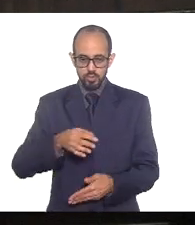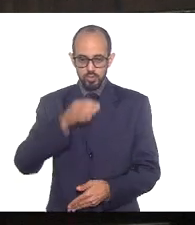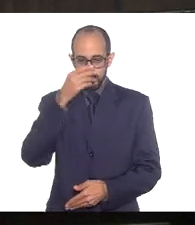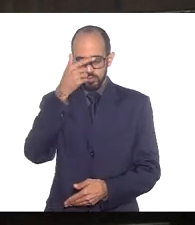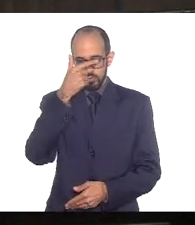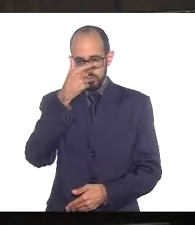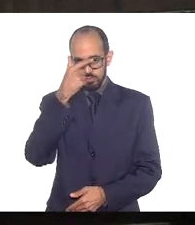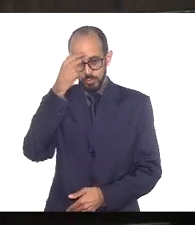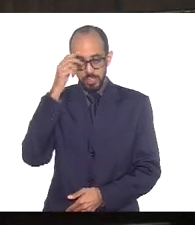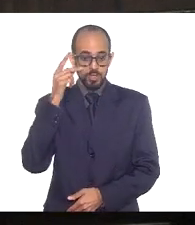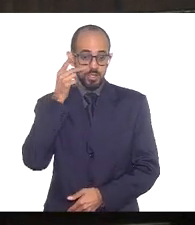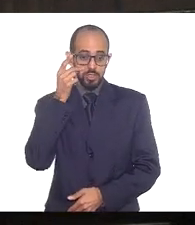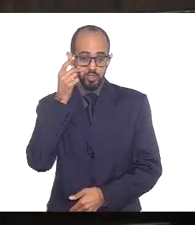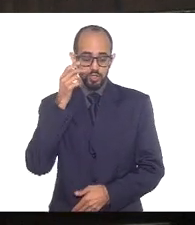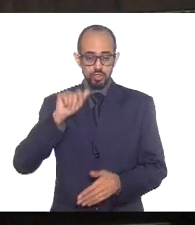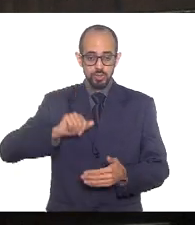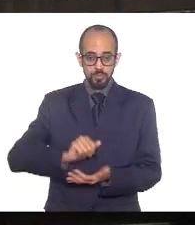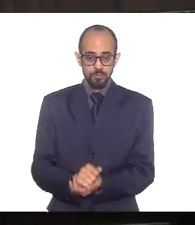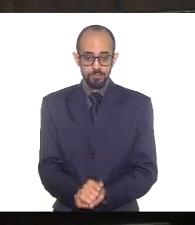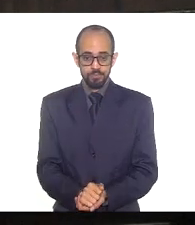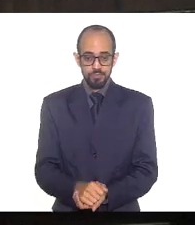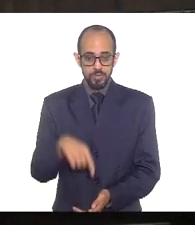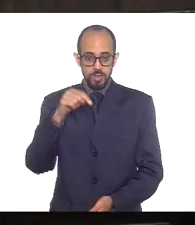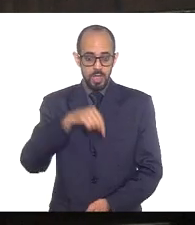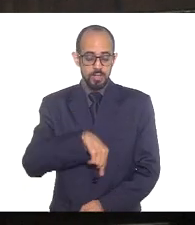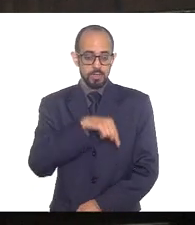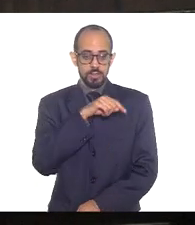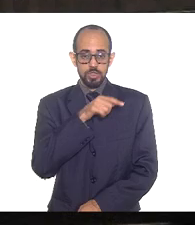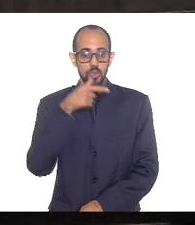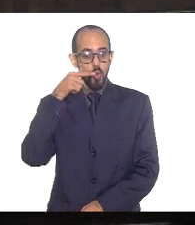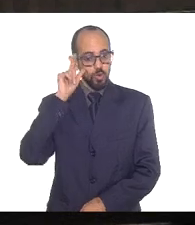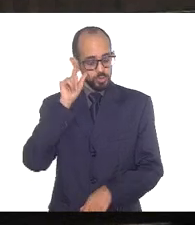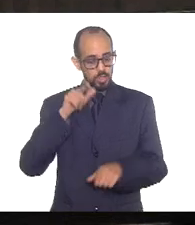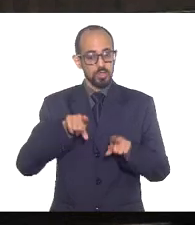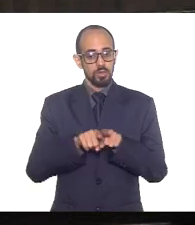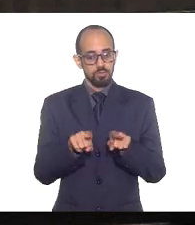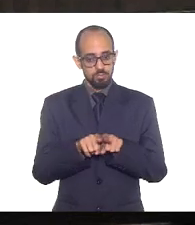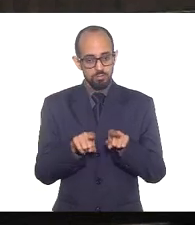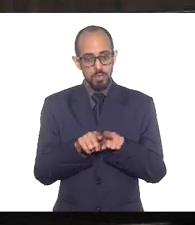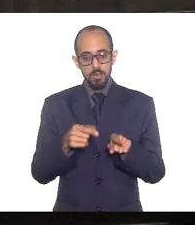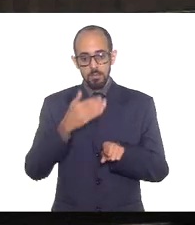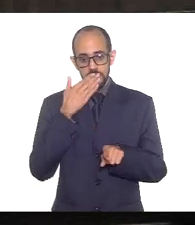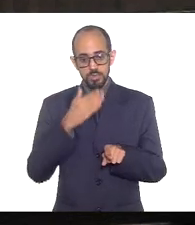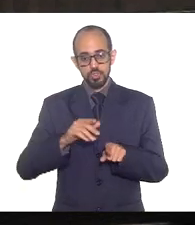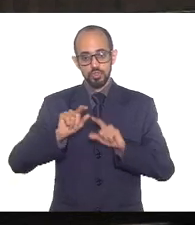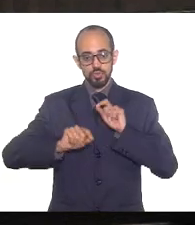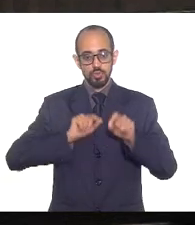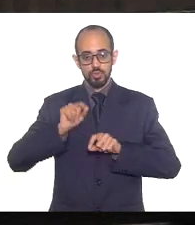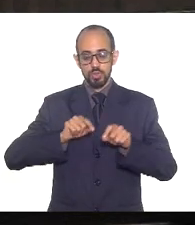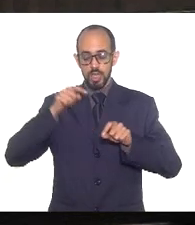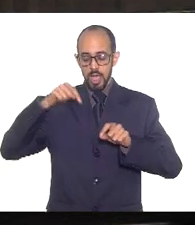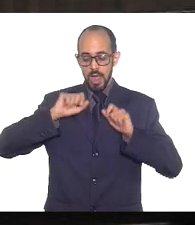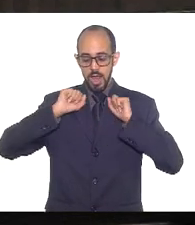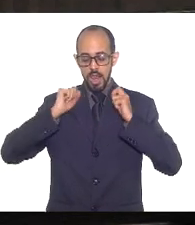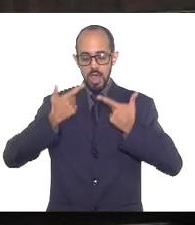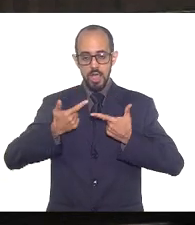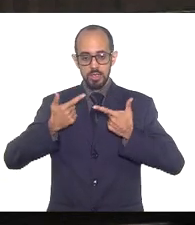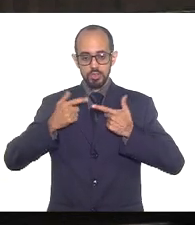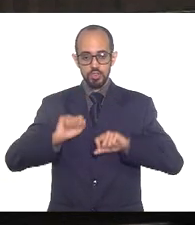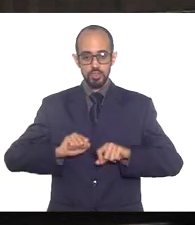enfermeira Mônica armada que estava aqui ontem solicitando essa casa